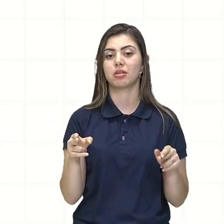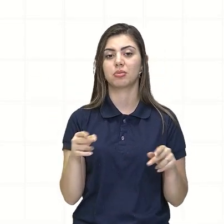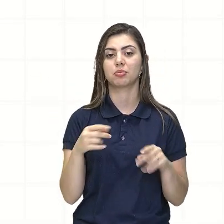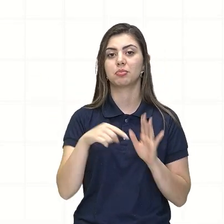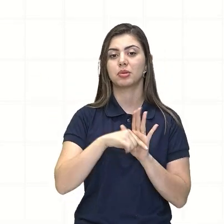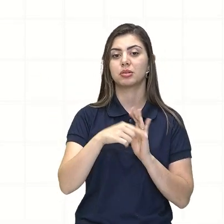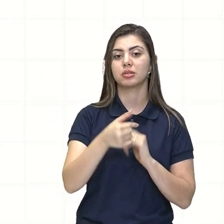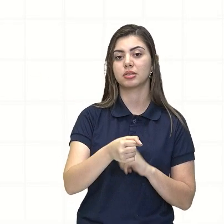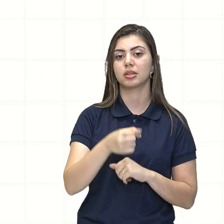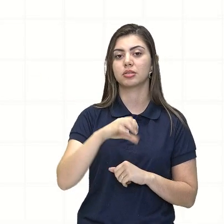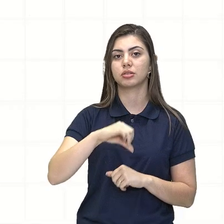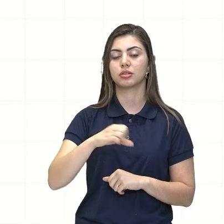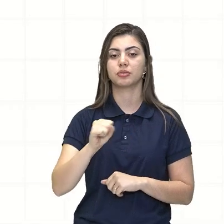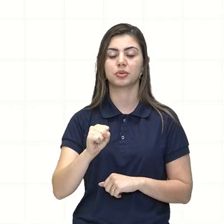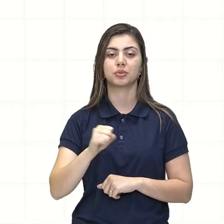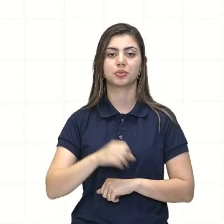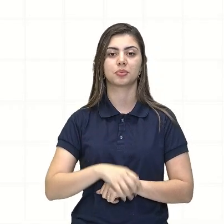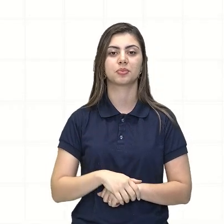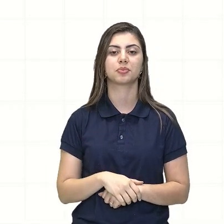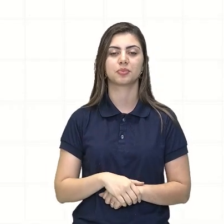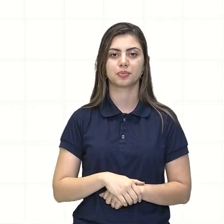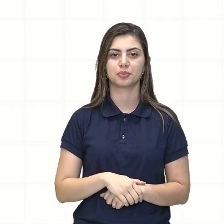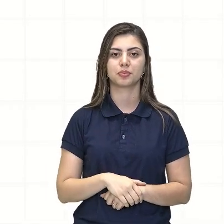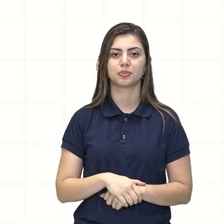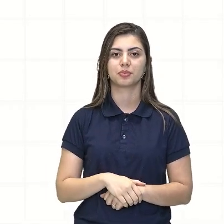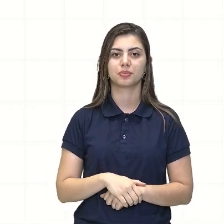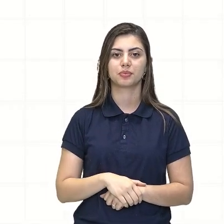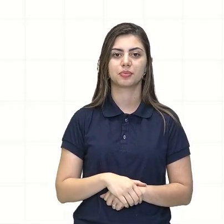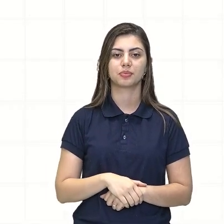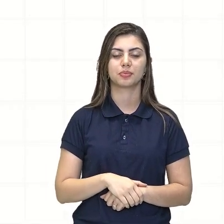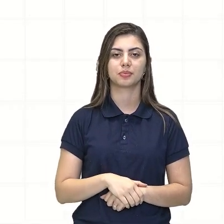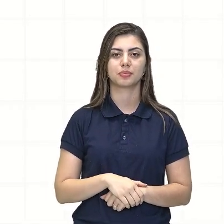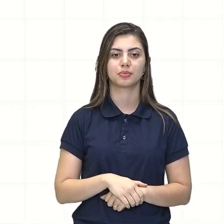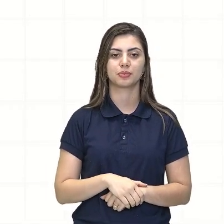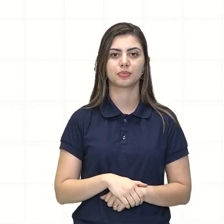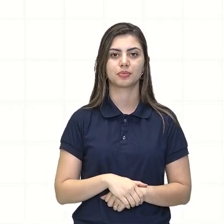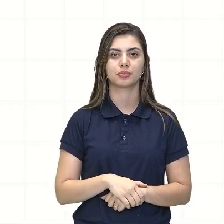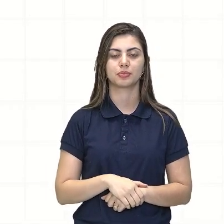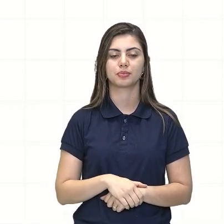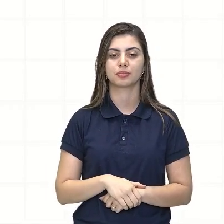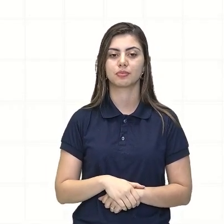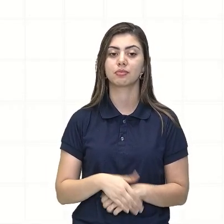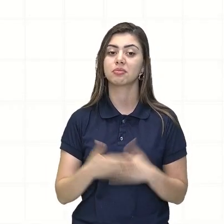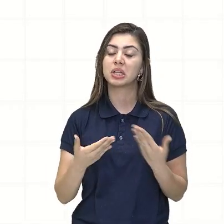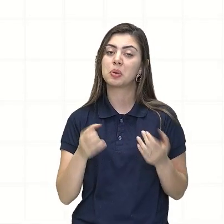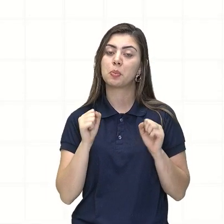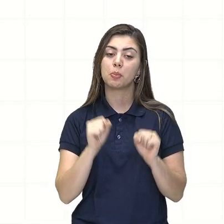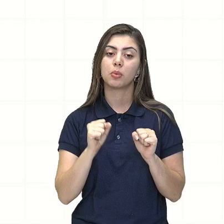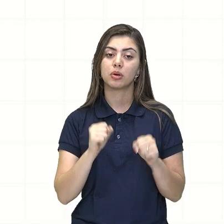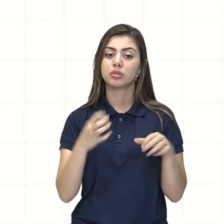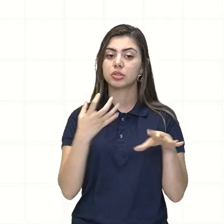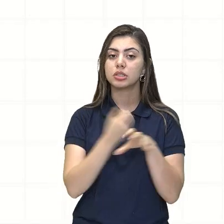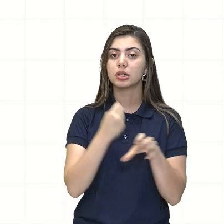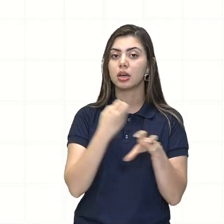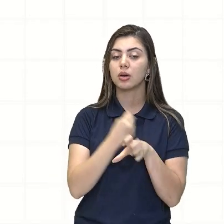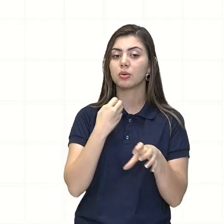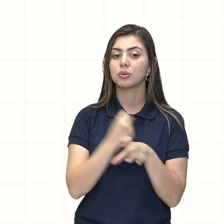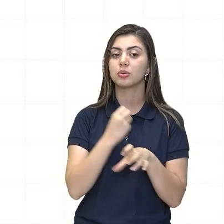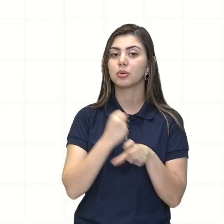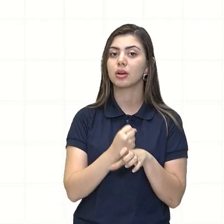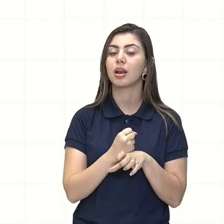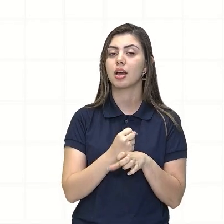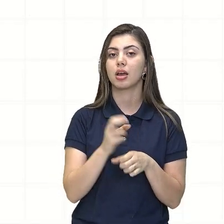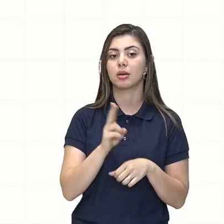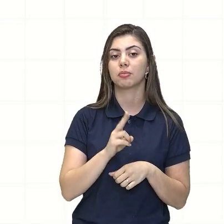menos 798. Tá bom? Então, eu posso resolver partindo aqui do meu